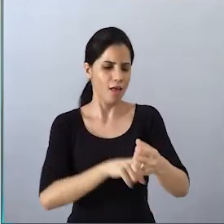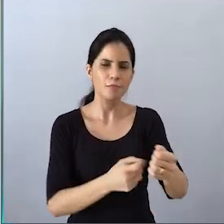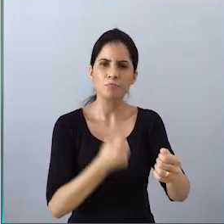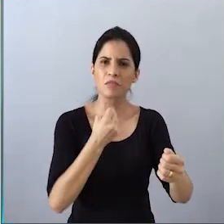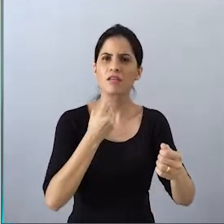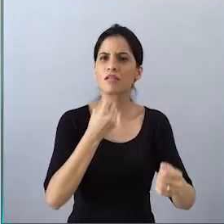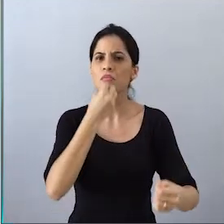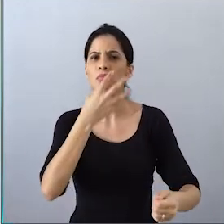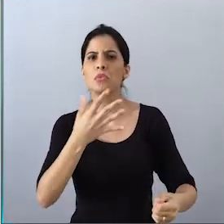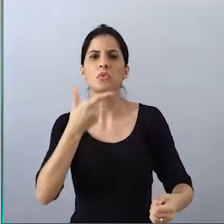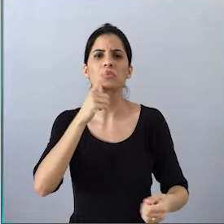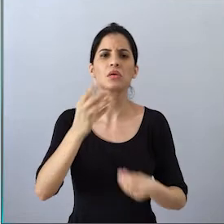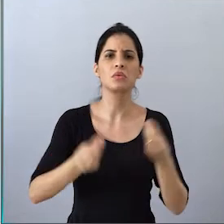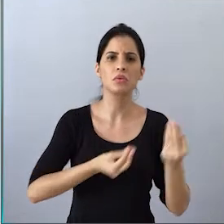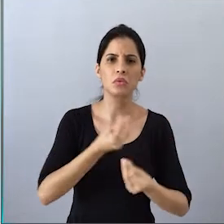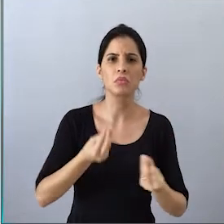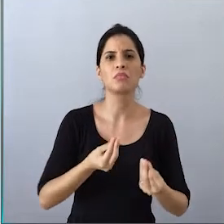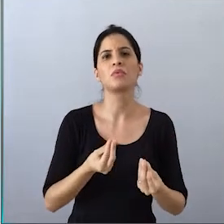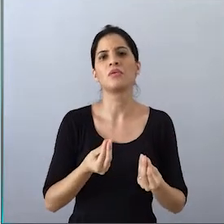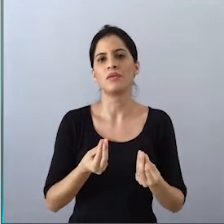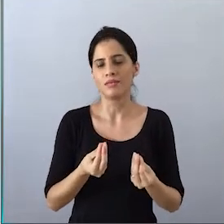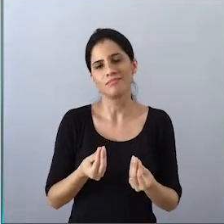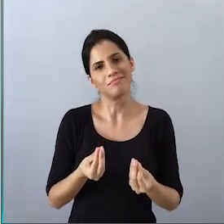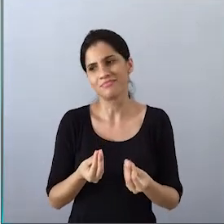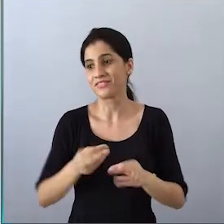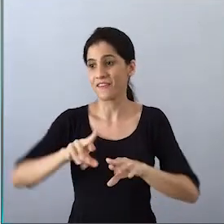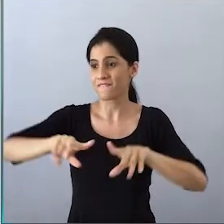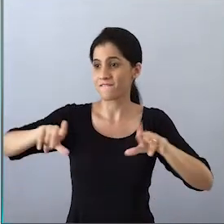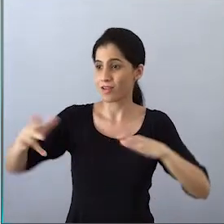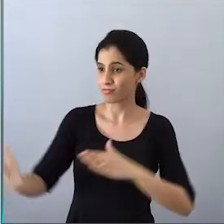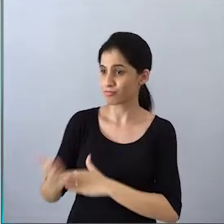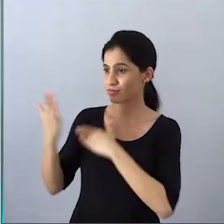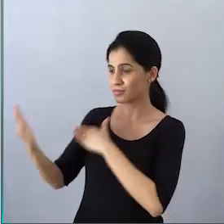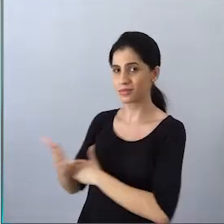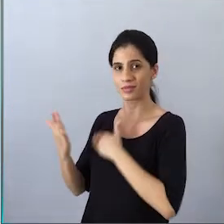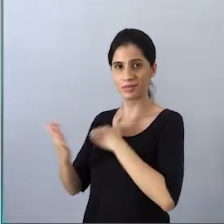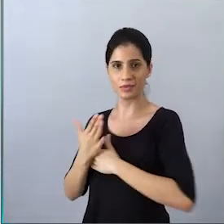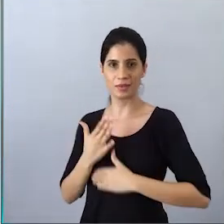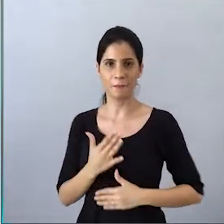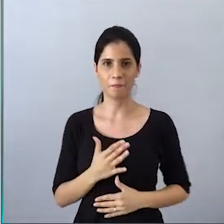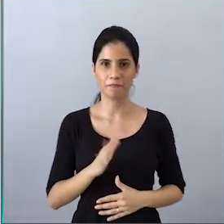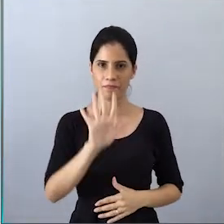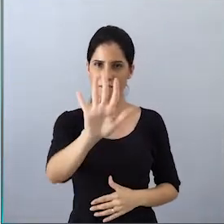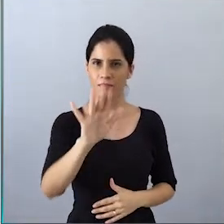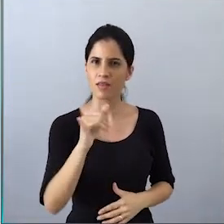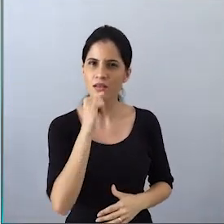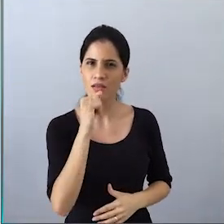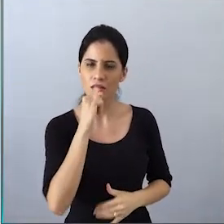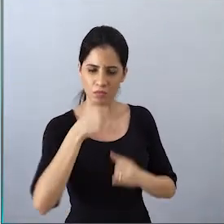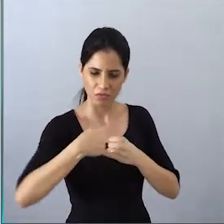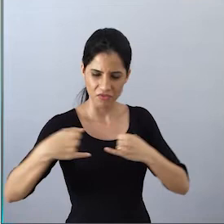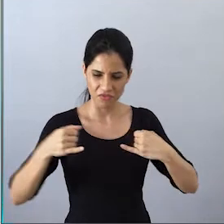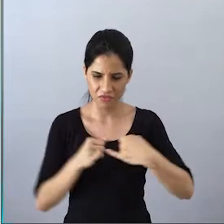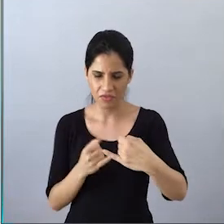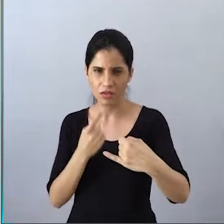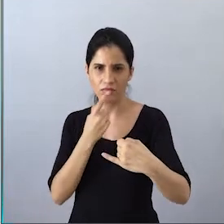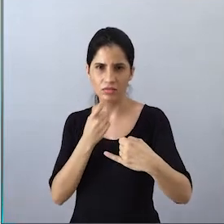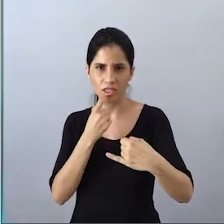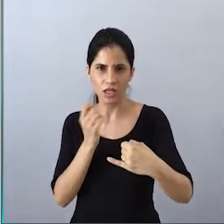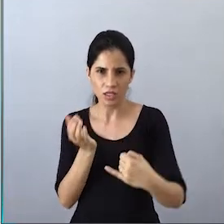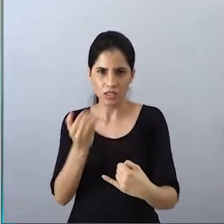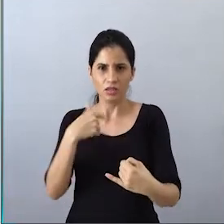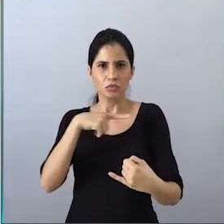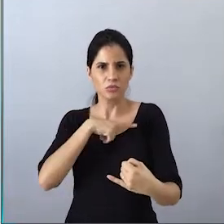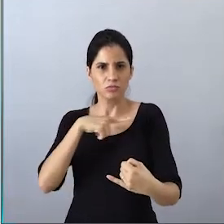por diferença de gradiente, por exemplo. Até onde chegam os vasos, estes distribuem oxigênios e